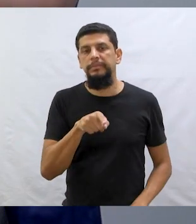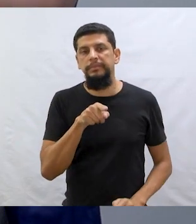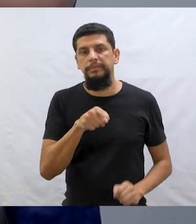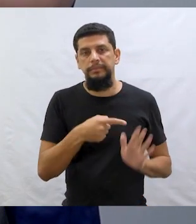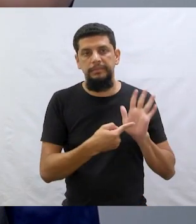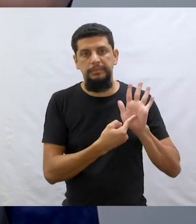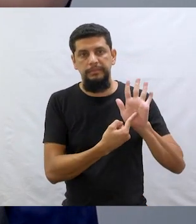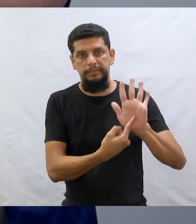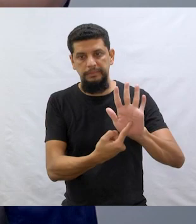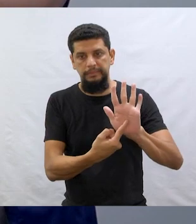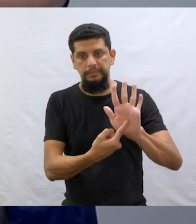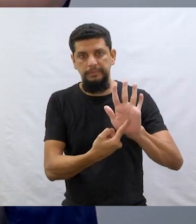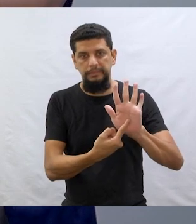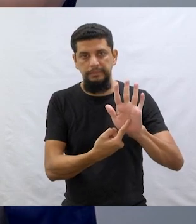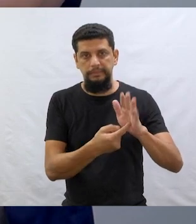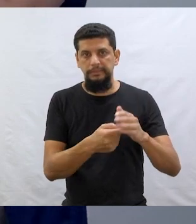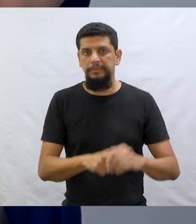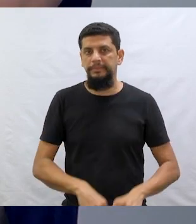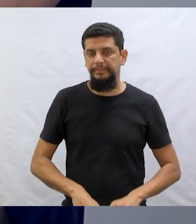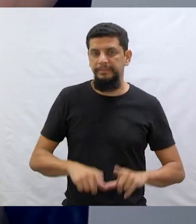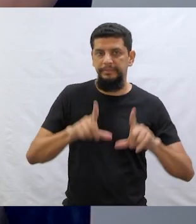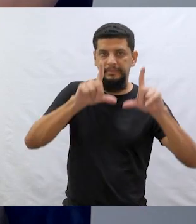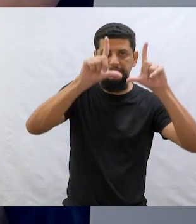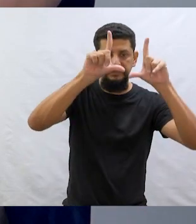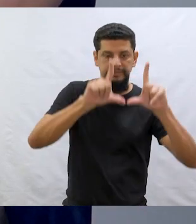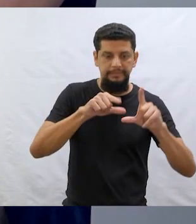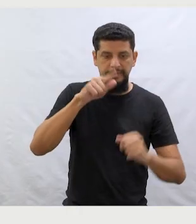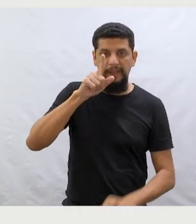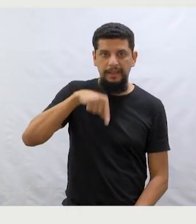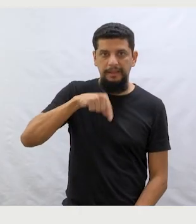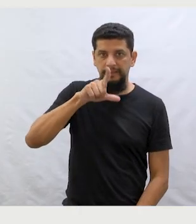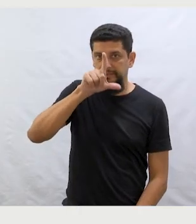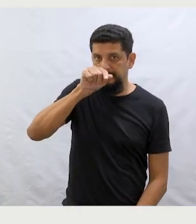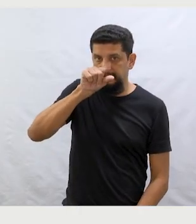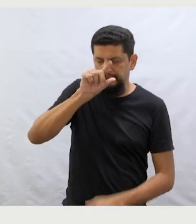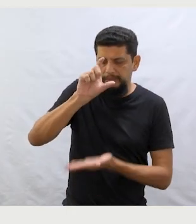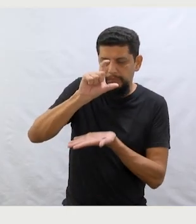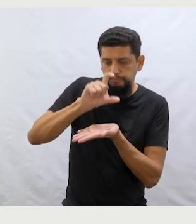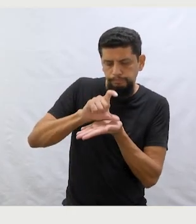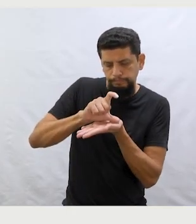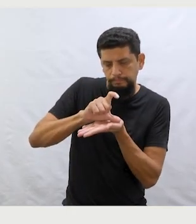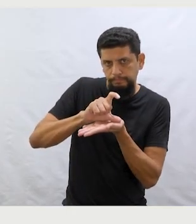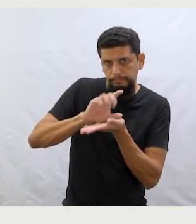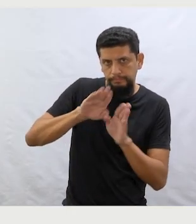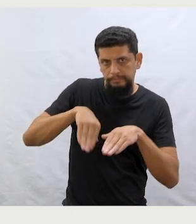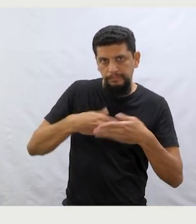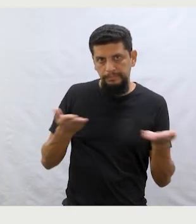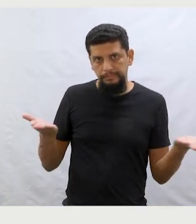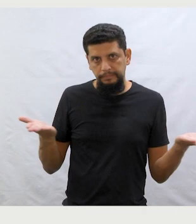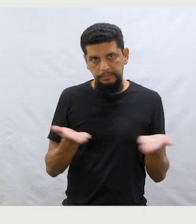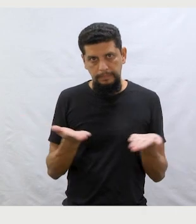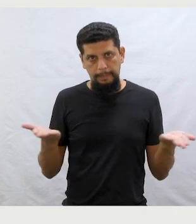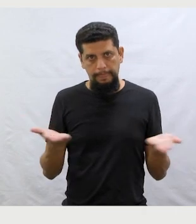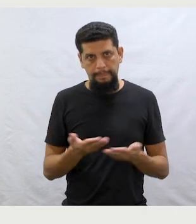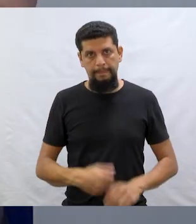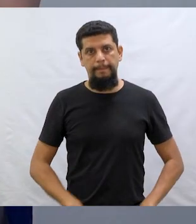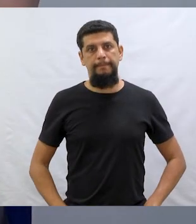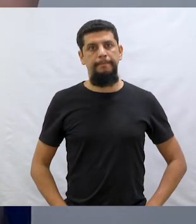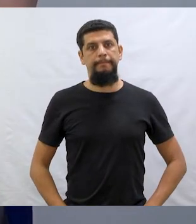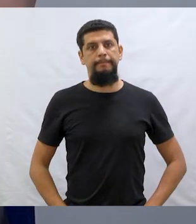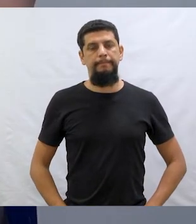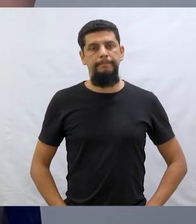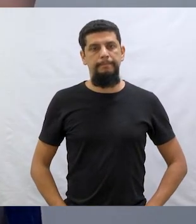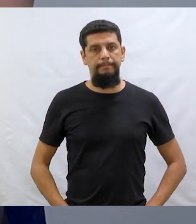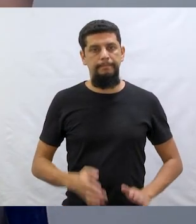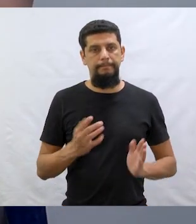aparecer lá na tela? É o pintinho! Sim. Então, agora, nós